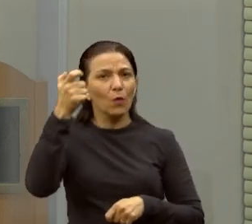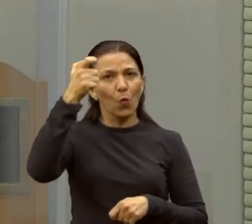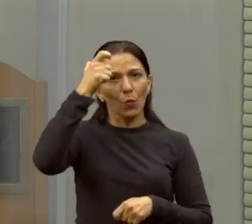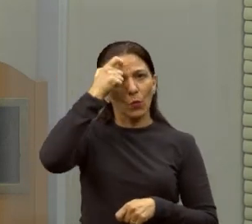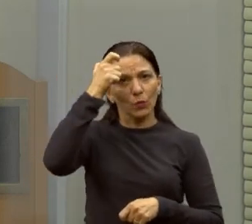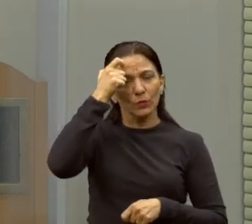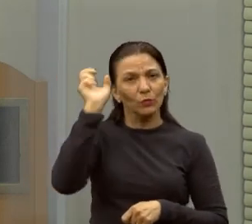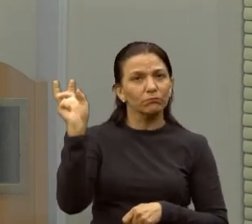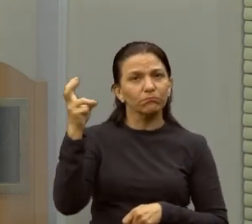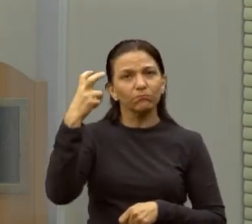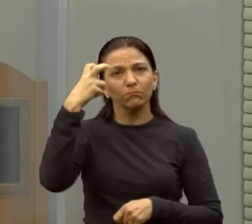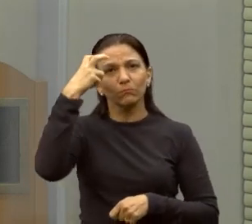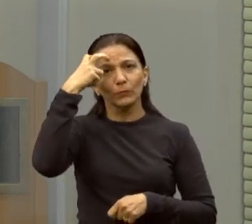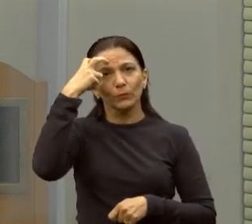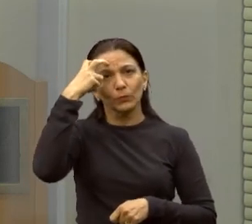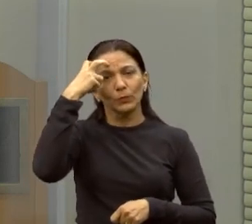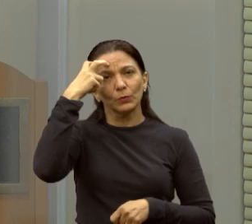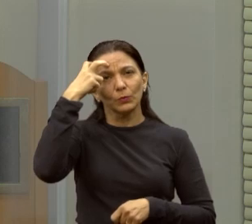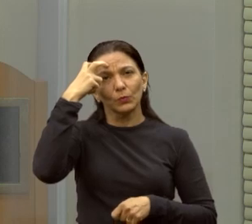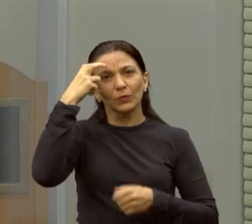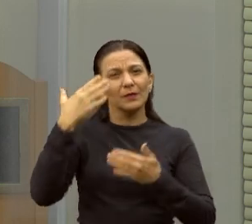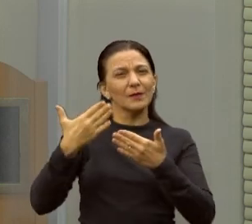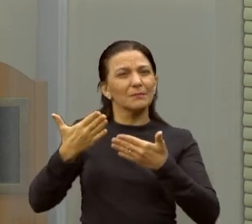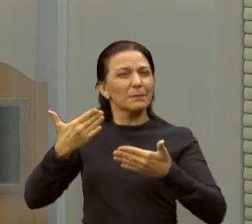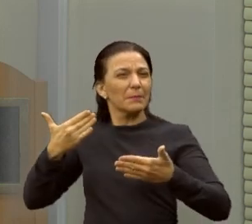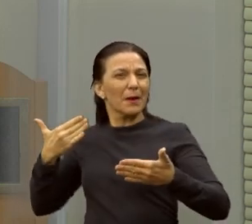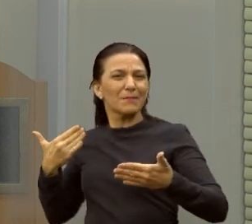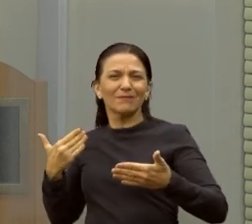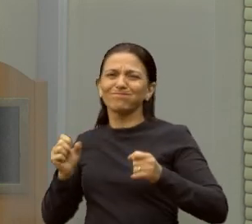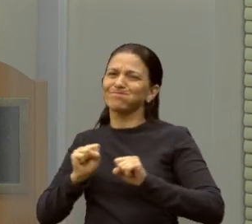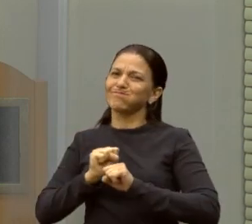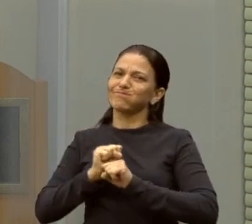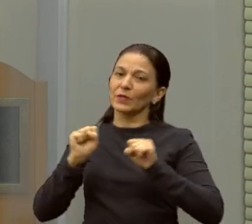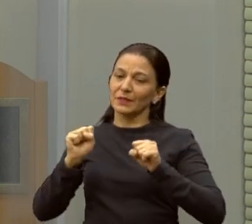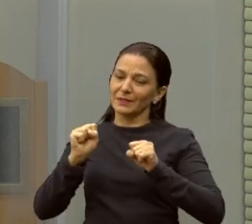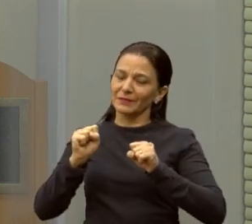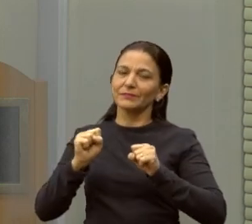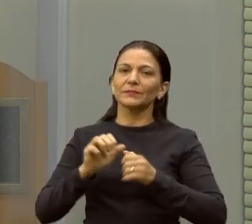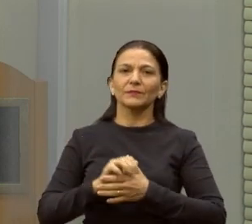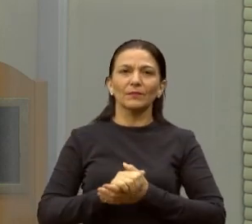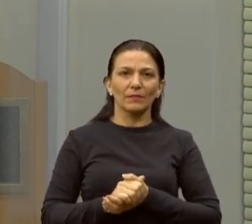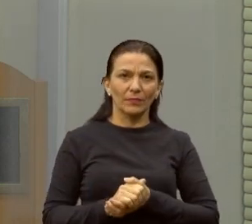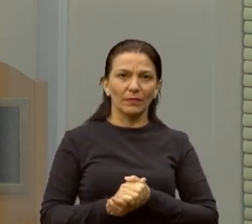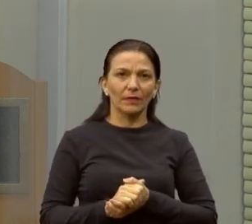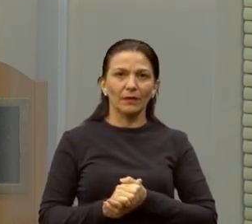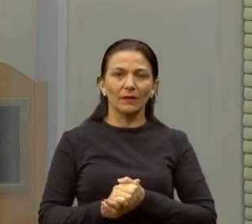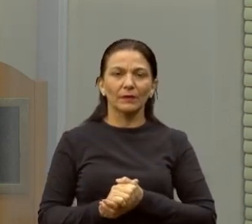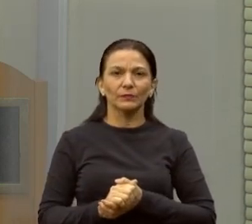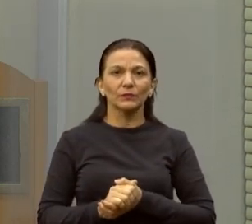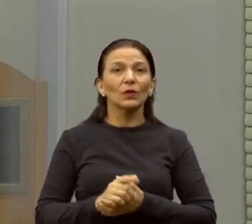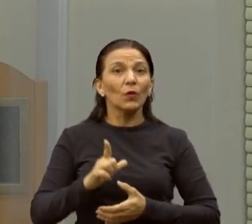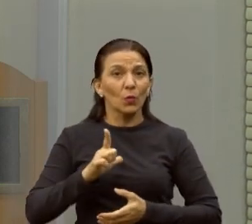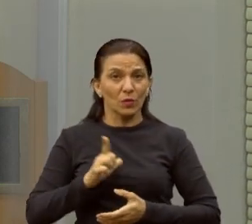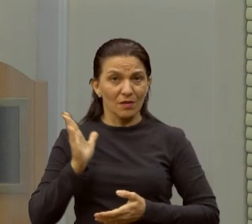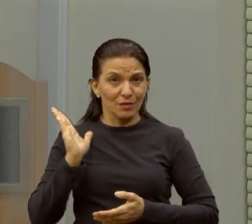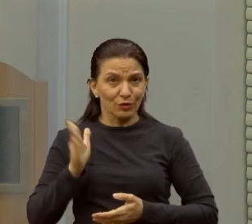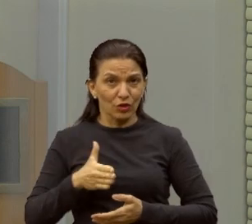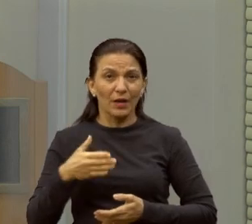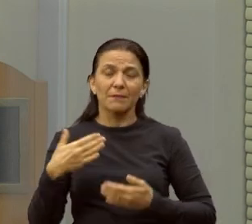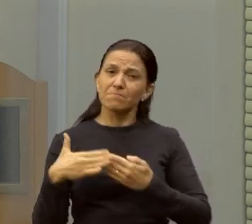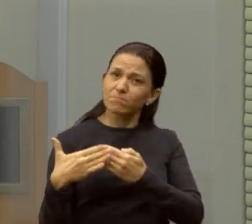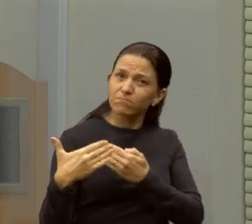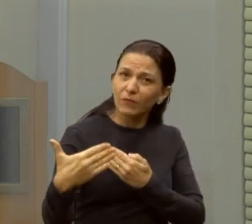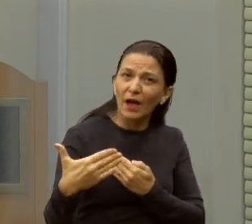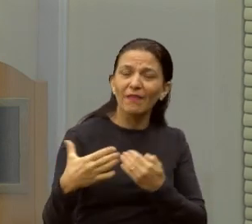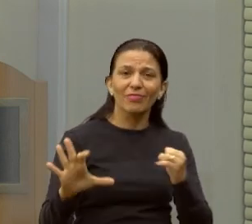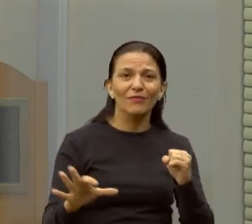que a cultura não deve retroagir nós temos que fazer a defesa do que existe e avançar sempre